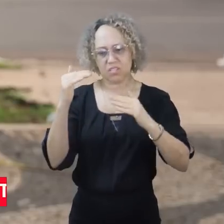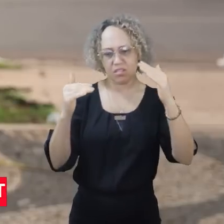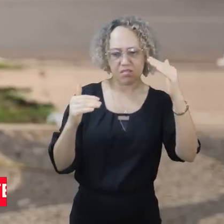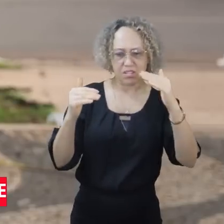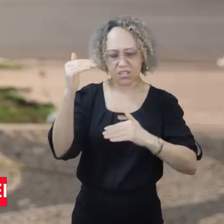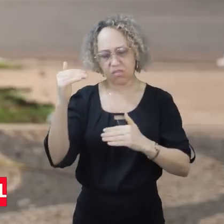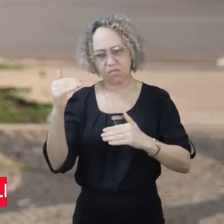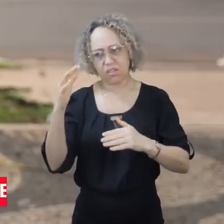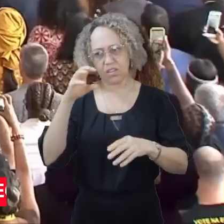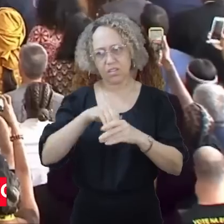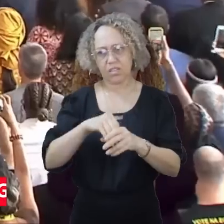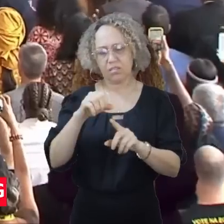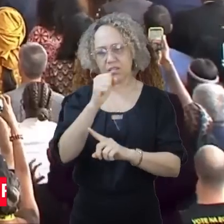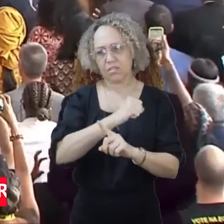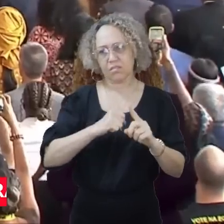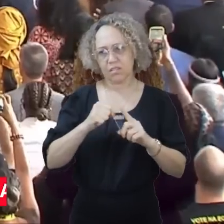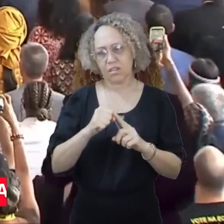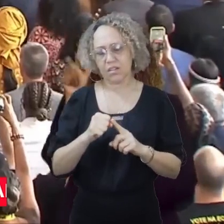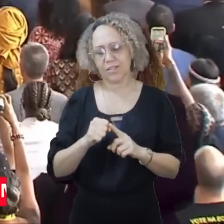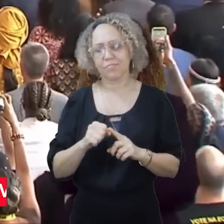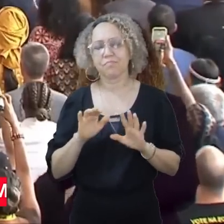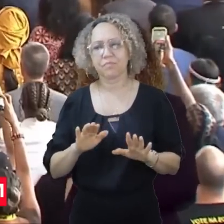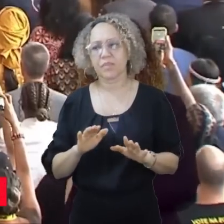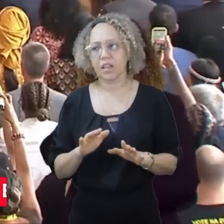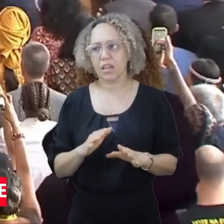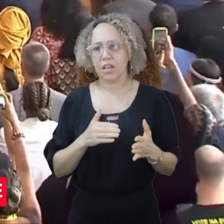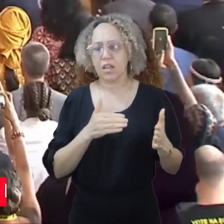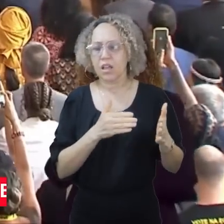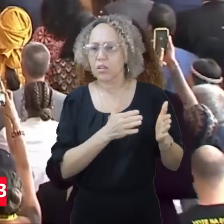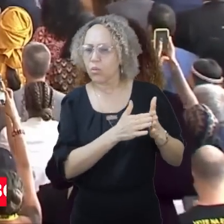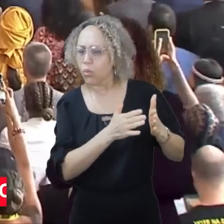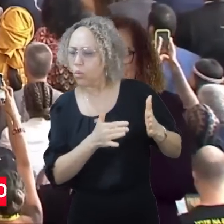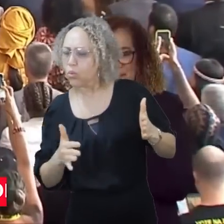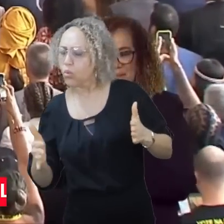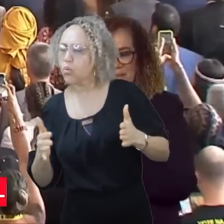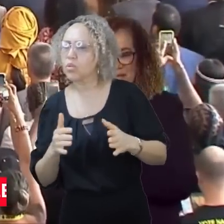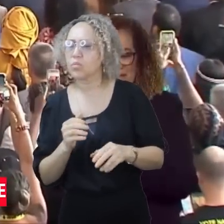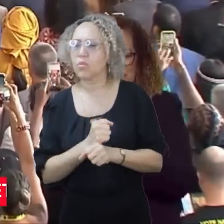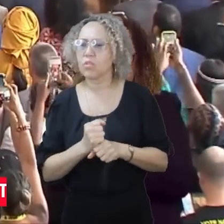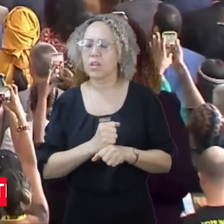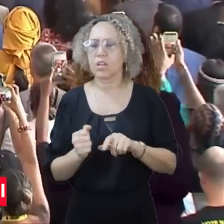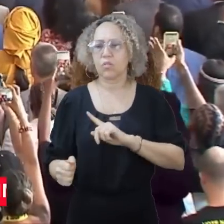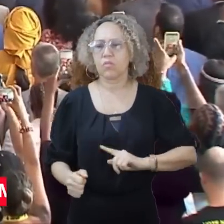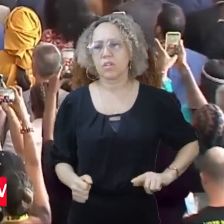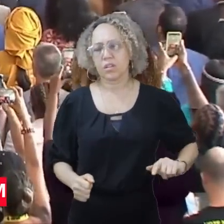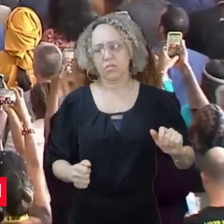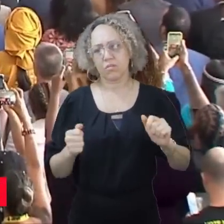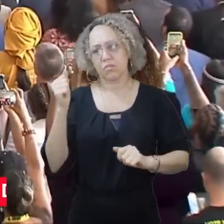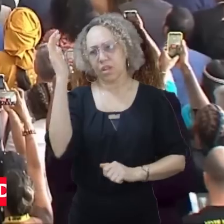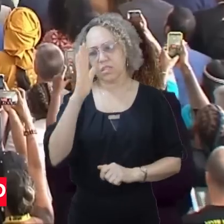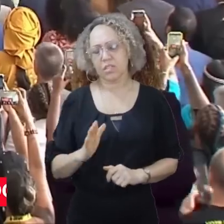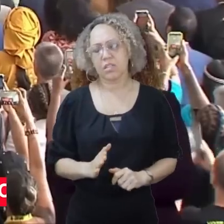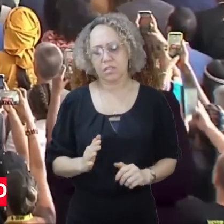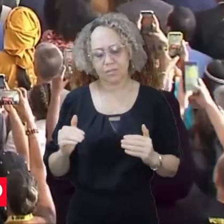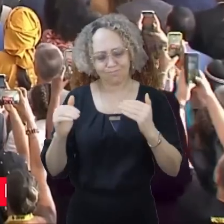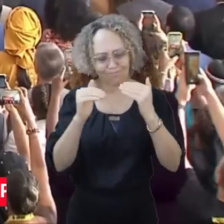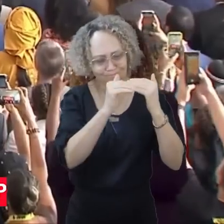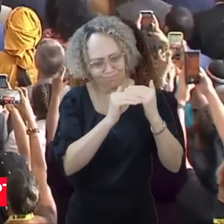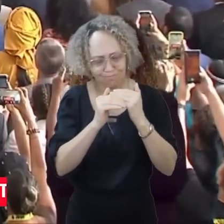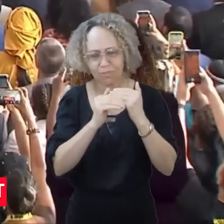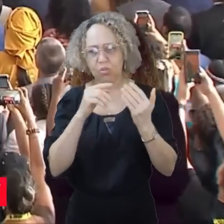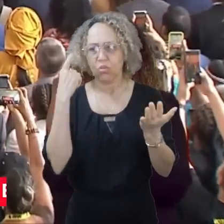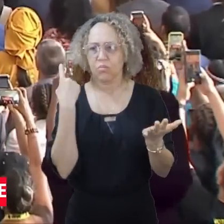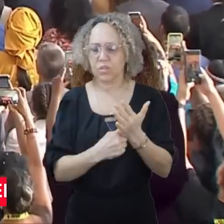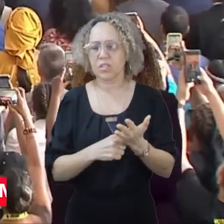já existentes. Nos últimos anos, o governo brasileiro tem reforçado seu compromisso com a igualdade racial e